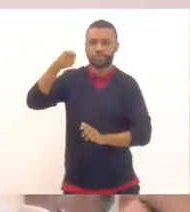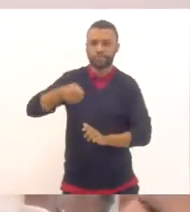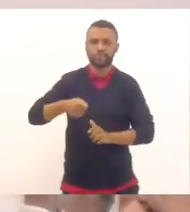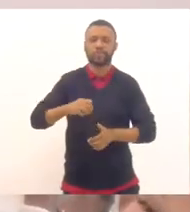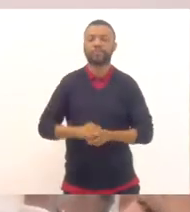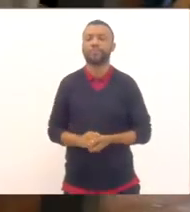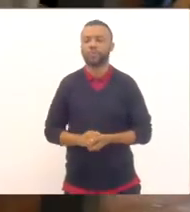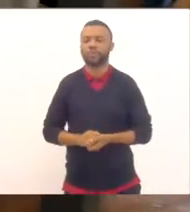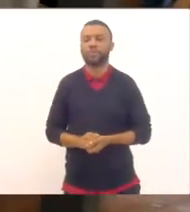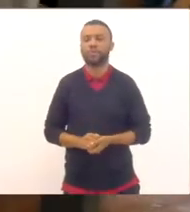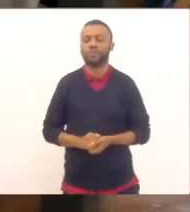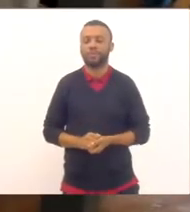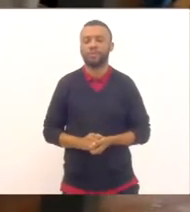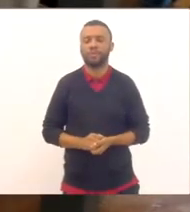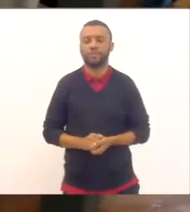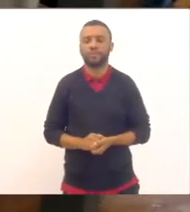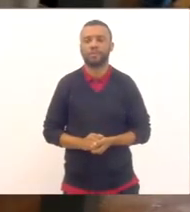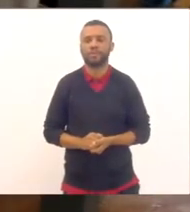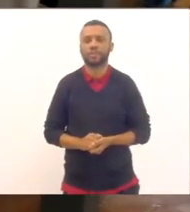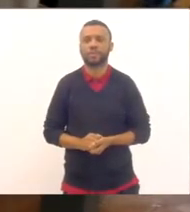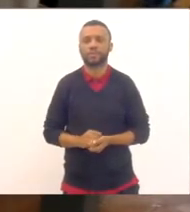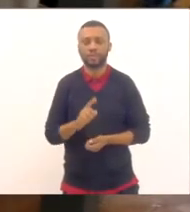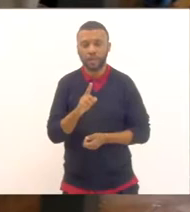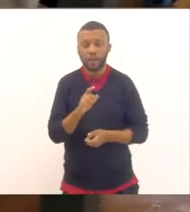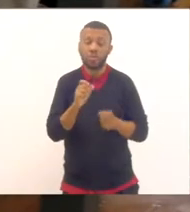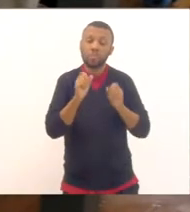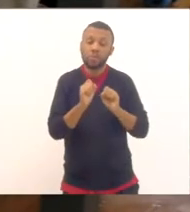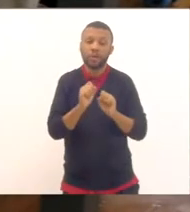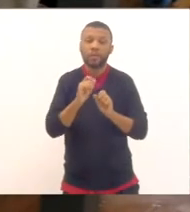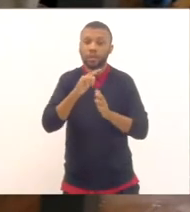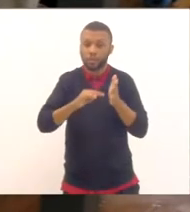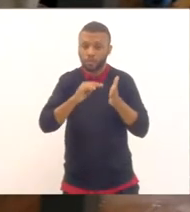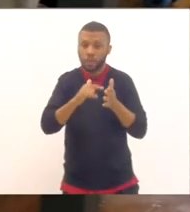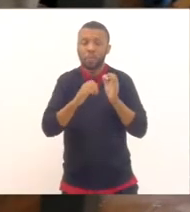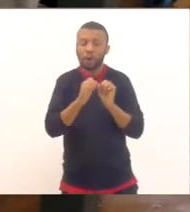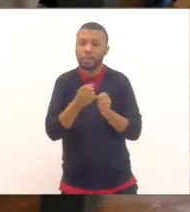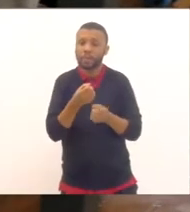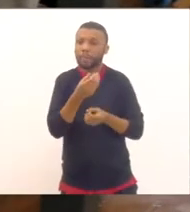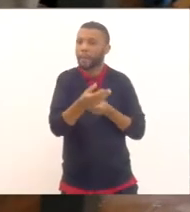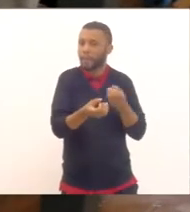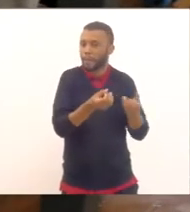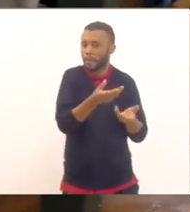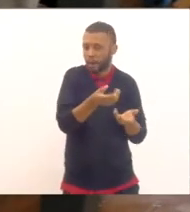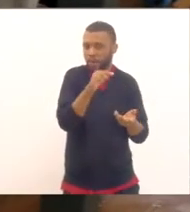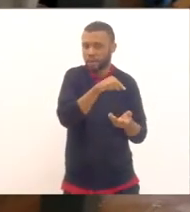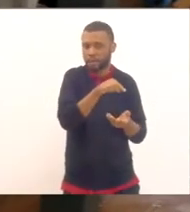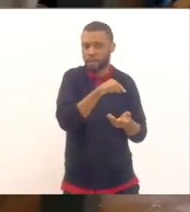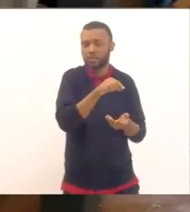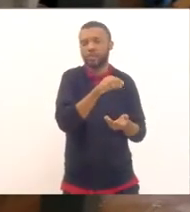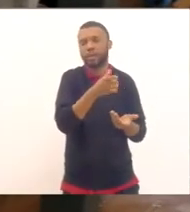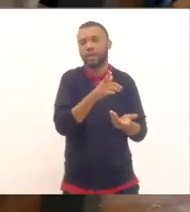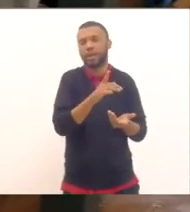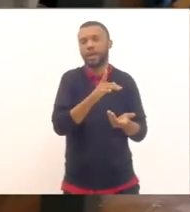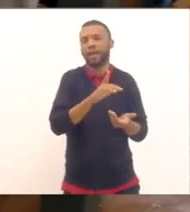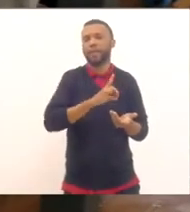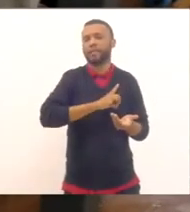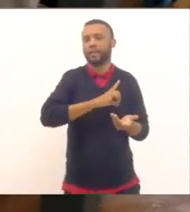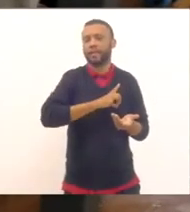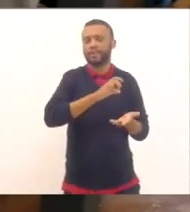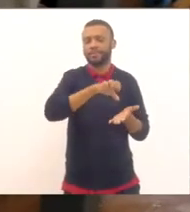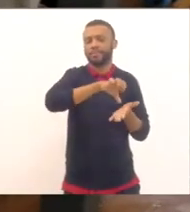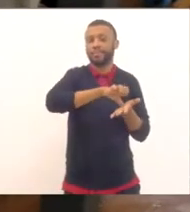já tá valendo a documentação já pode ser recebida da delegacia distrital Ou até melhor drf é mas